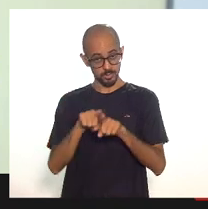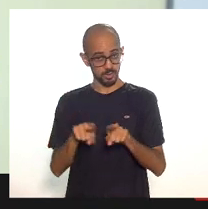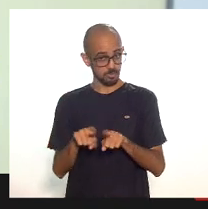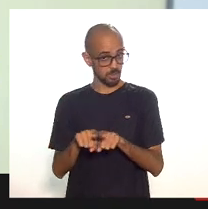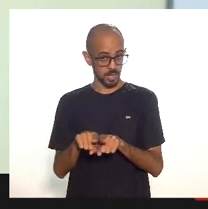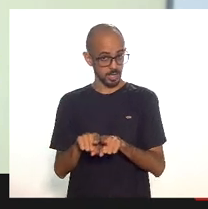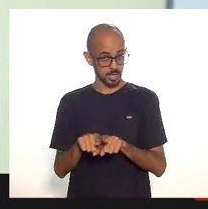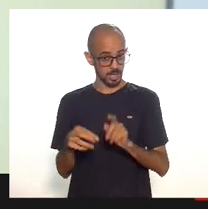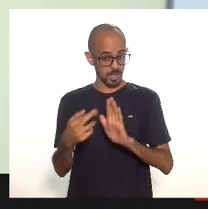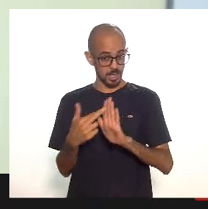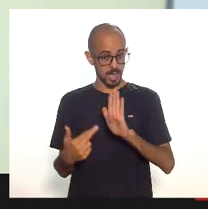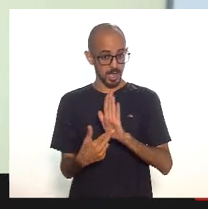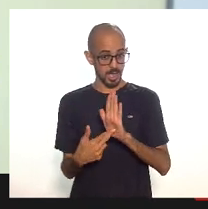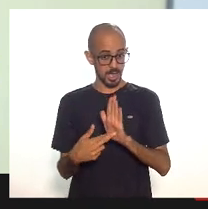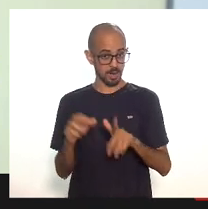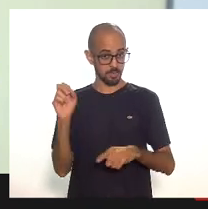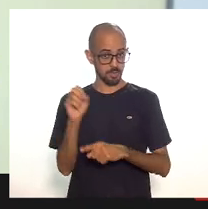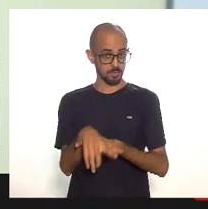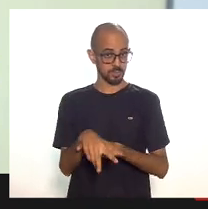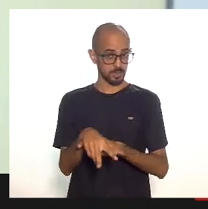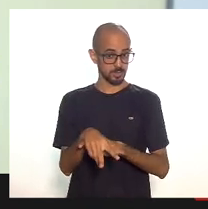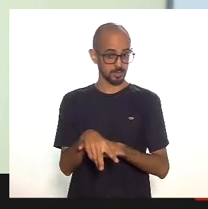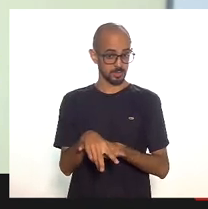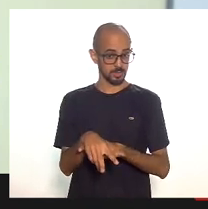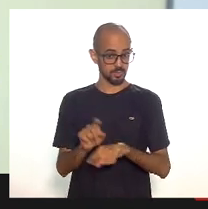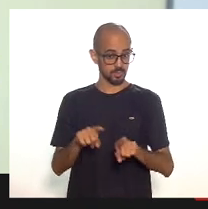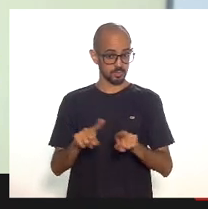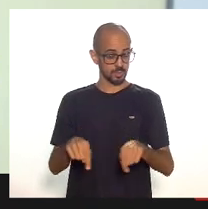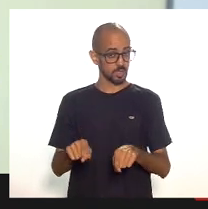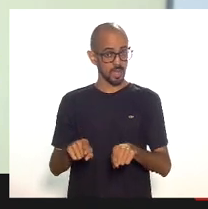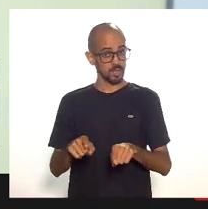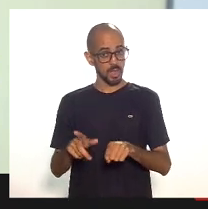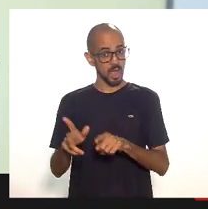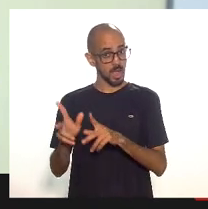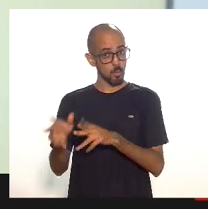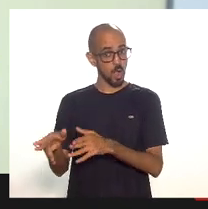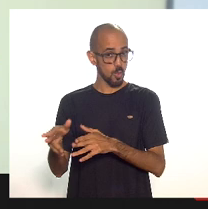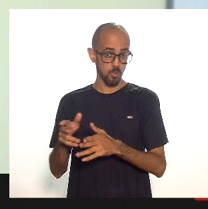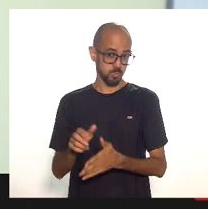a regra para a contratação, ela é muito semelhante.